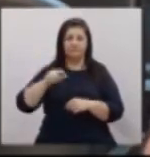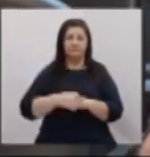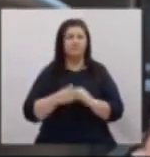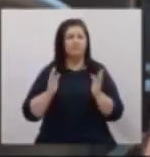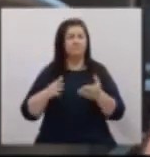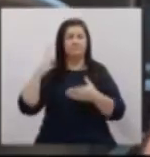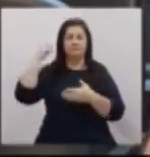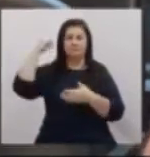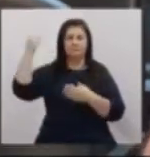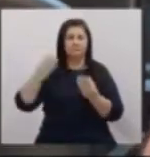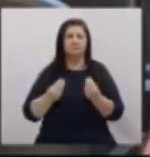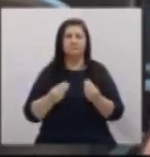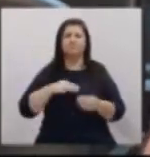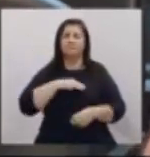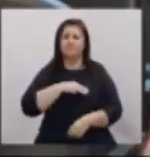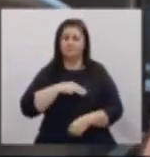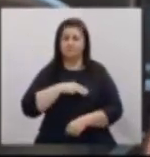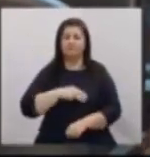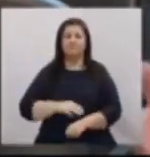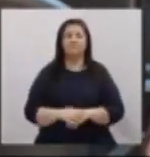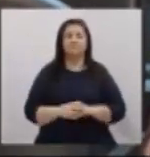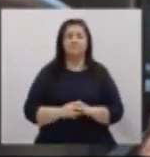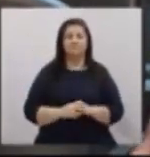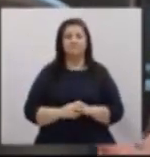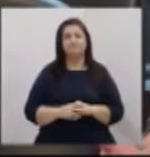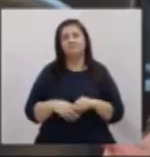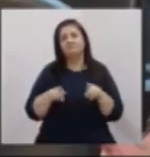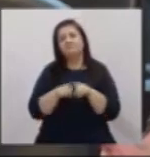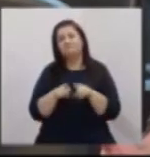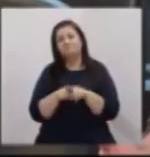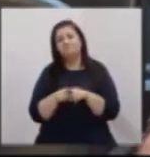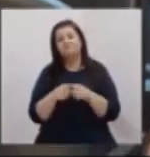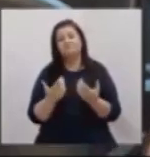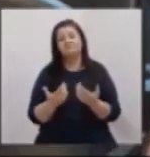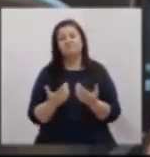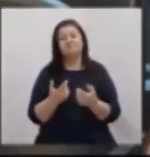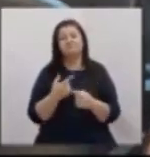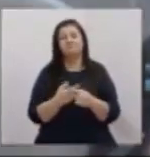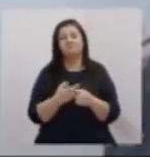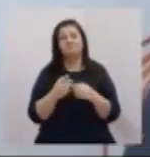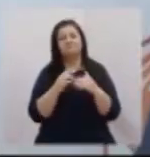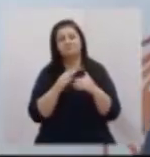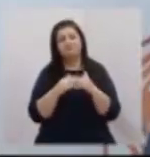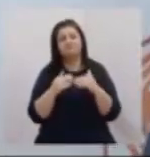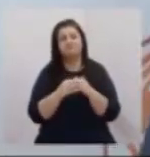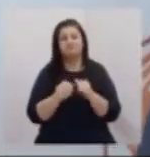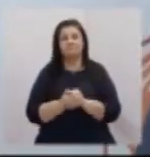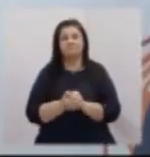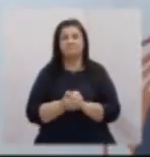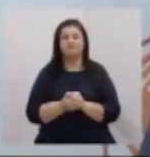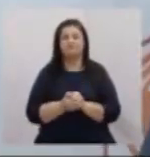anos, 17 anos. E pela consideração, acredito que pela consideração, né? Indico para